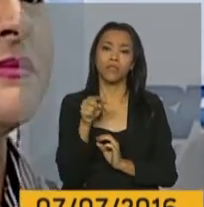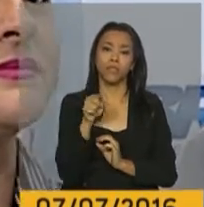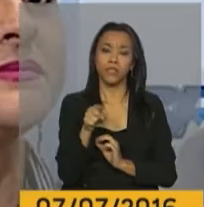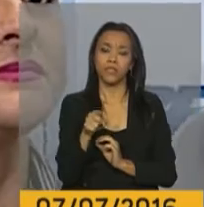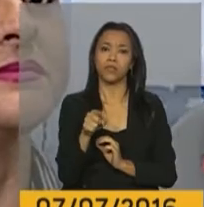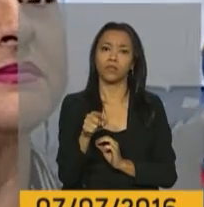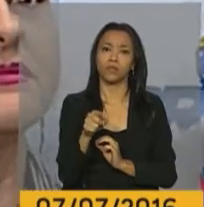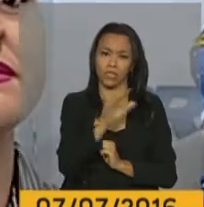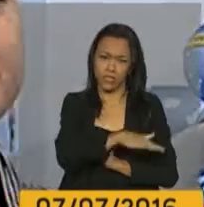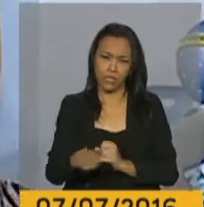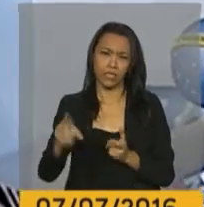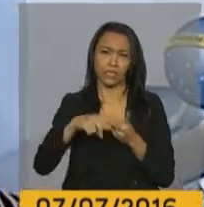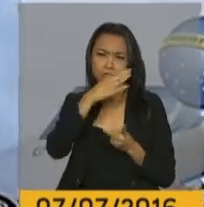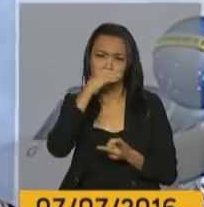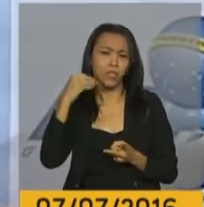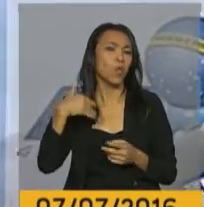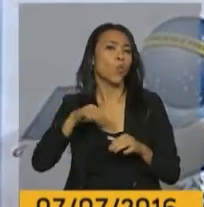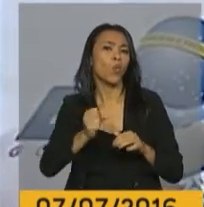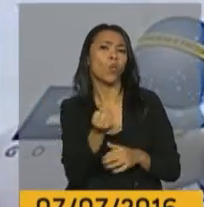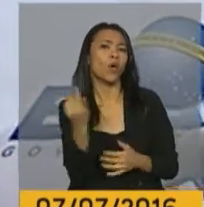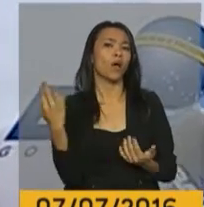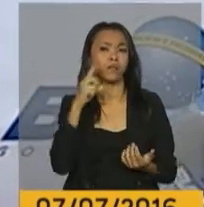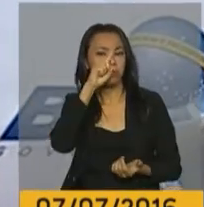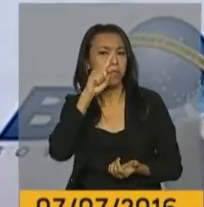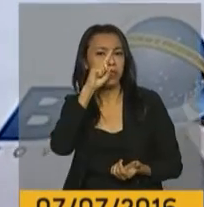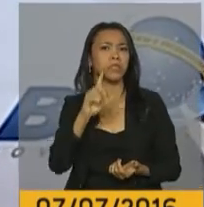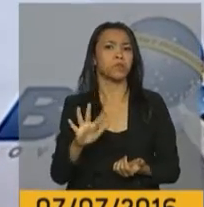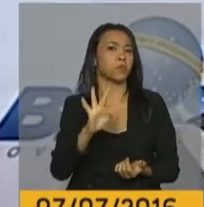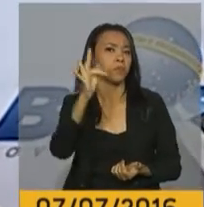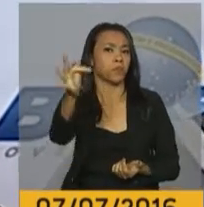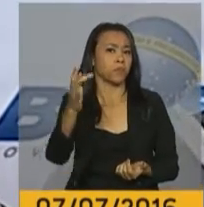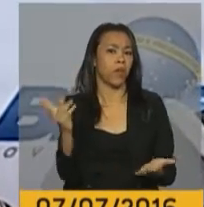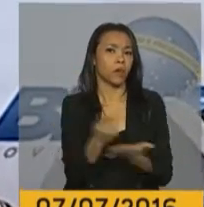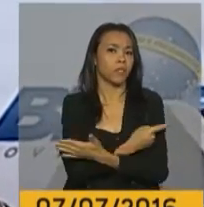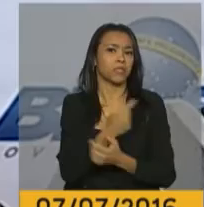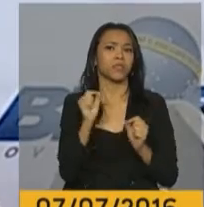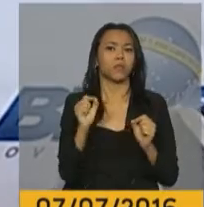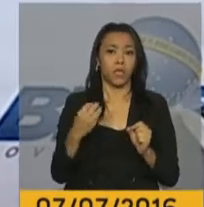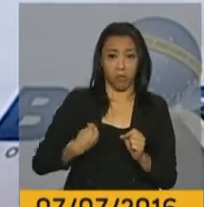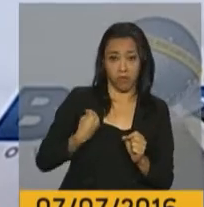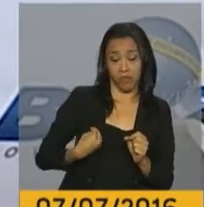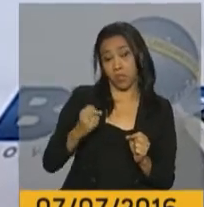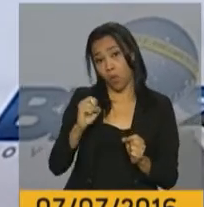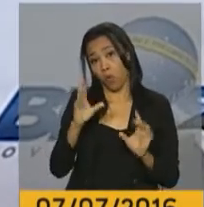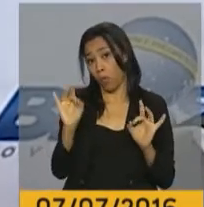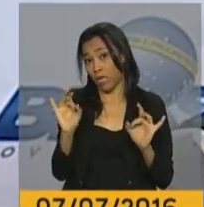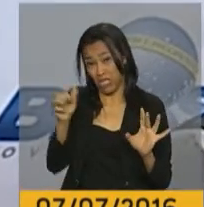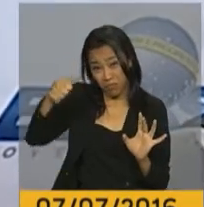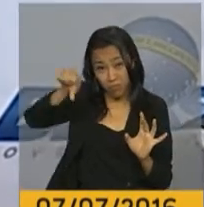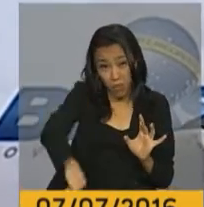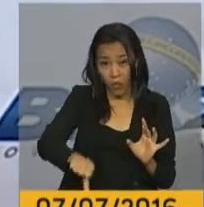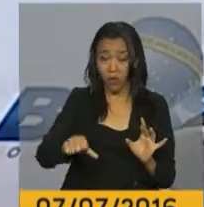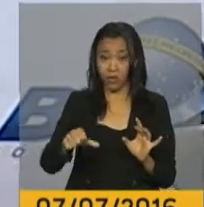crianças e adolescentes mas os riscos são são aqueles que vão ter uma expectativa de vida uma qualidade de vida pior do que